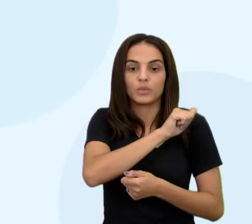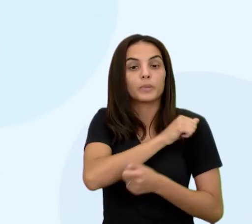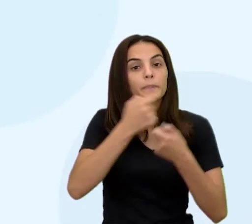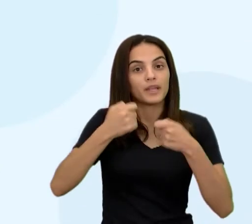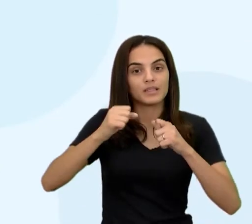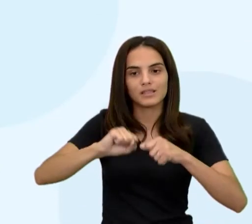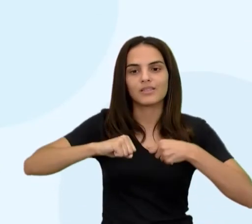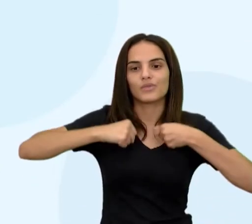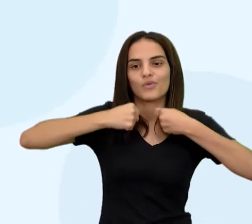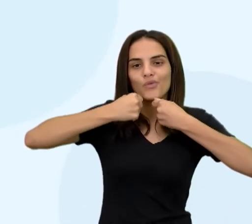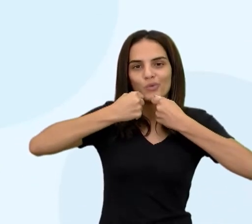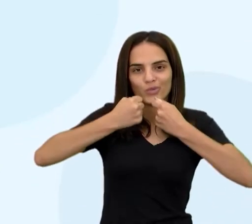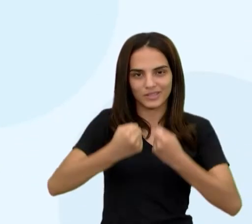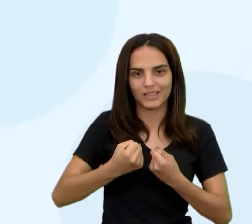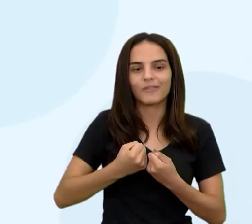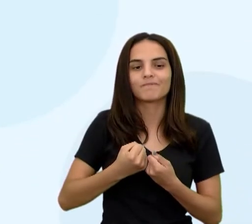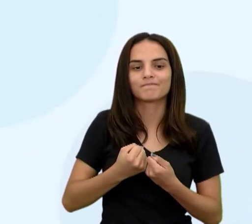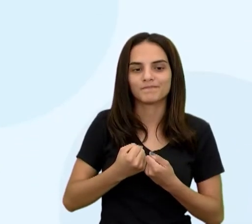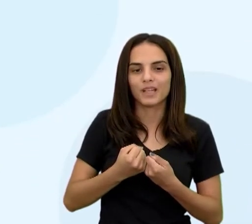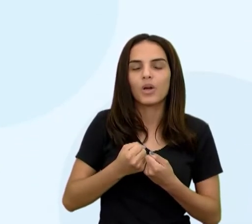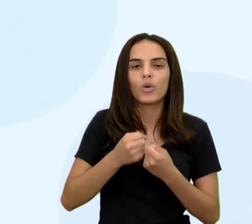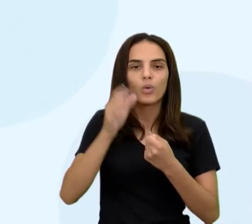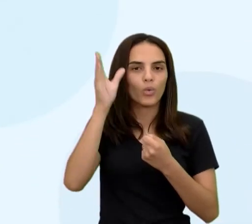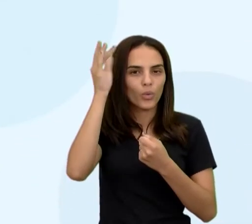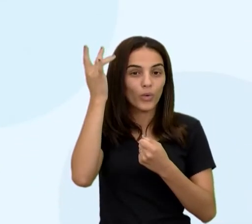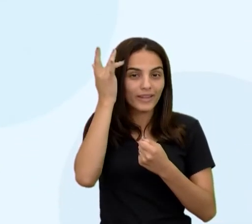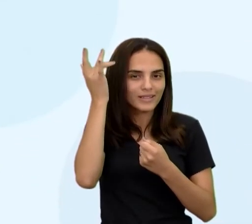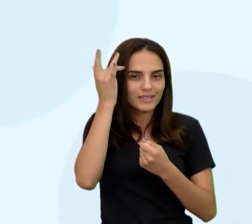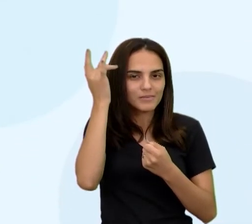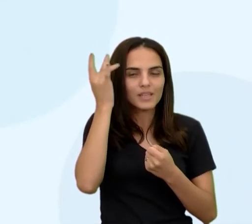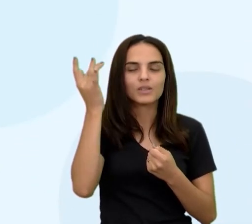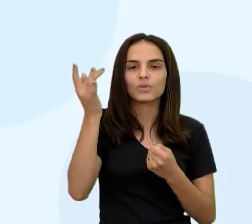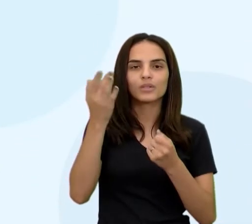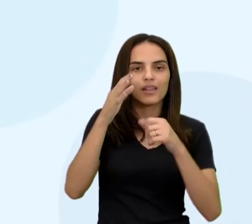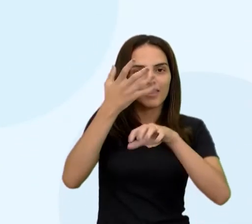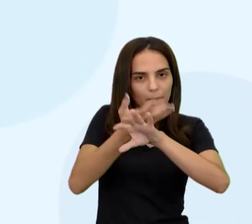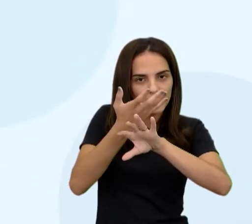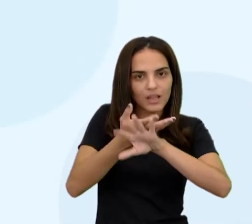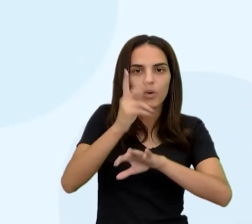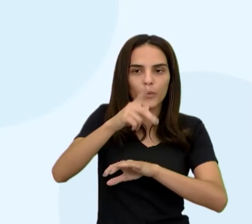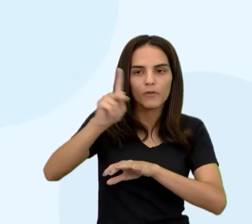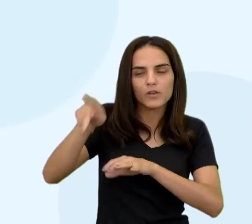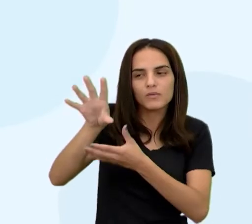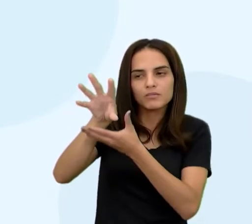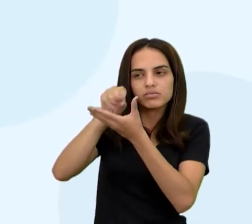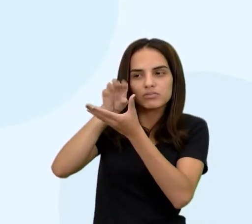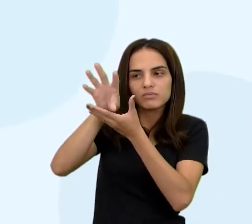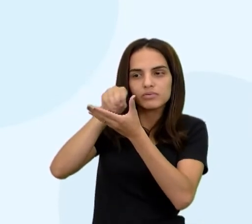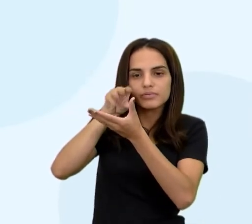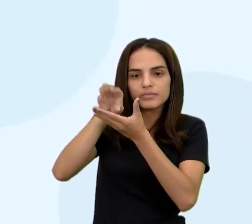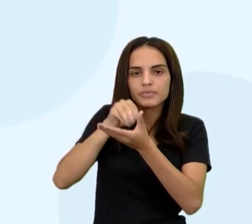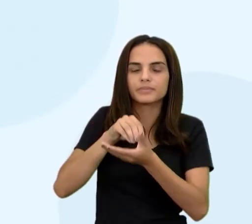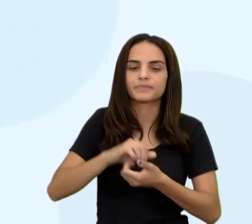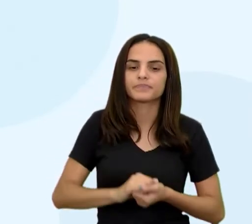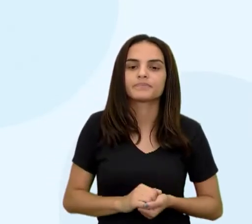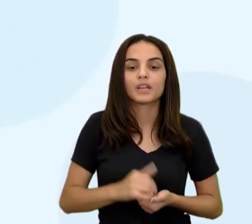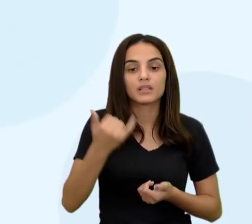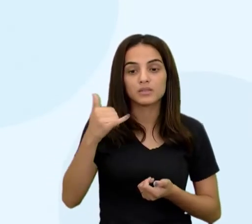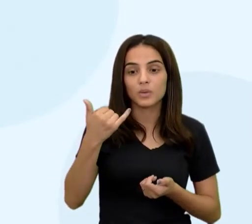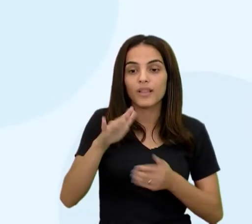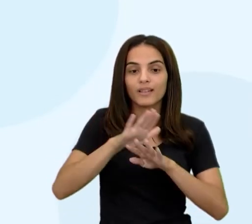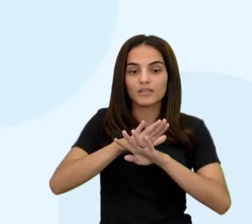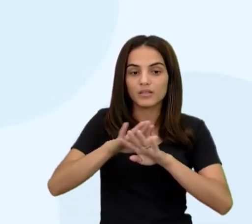esforçar ao máximo para extrair do professor os conhecimentos da matéria. Nesse contexto, o celular é um aparelho que só vem a dificultar a